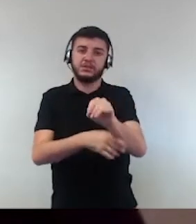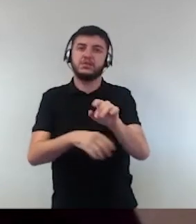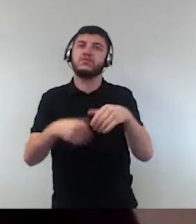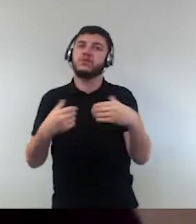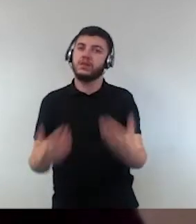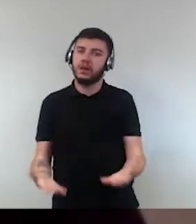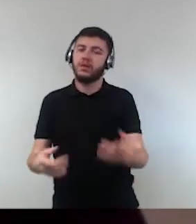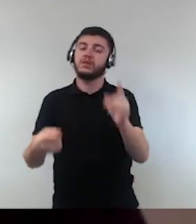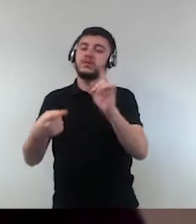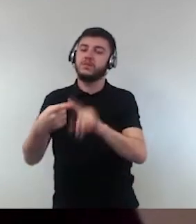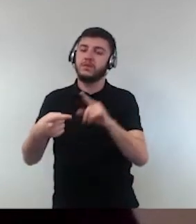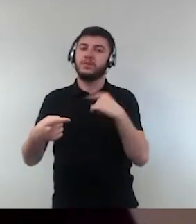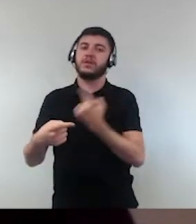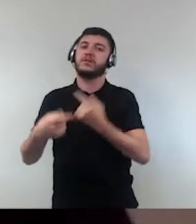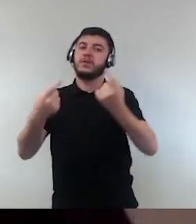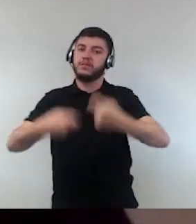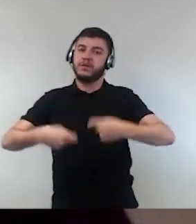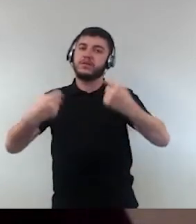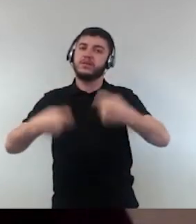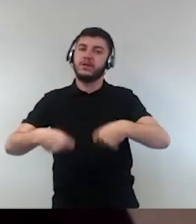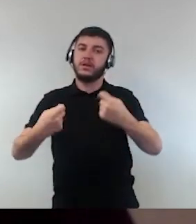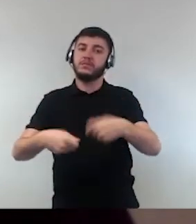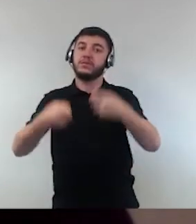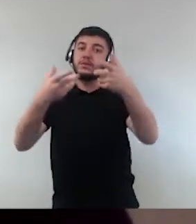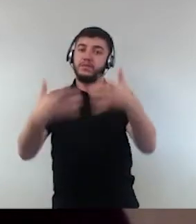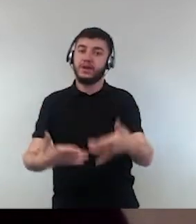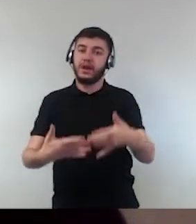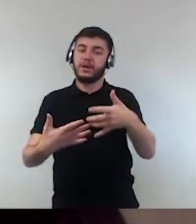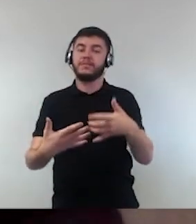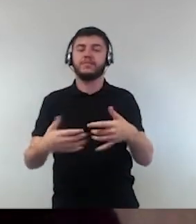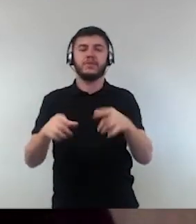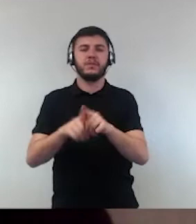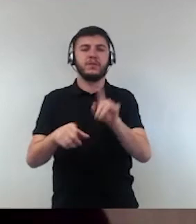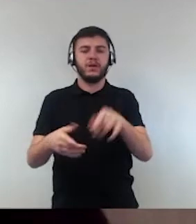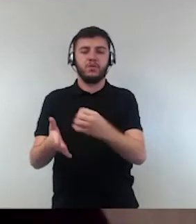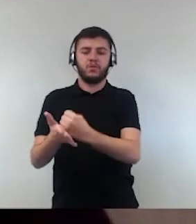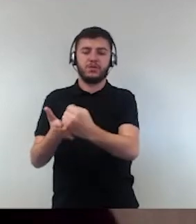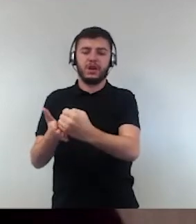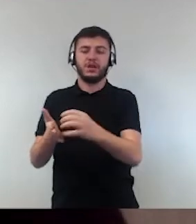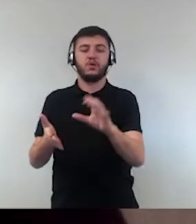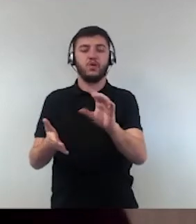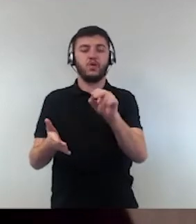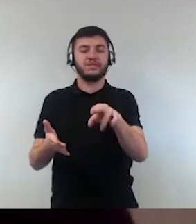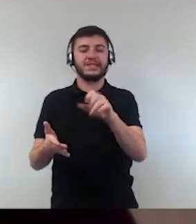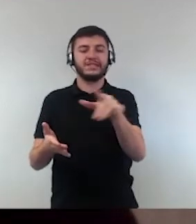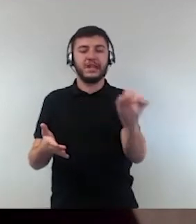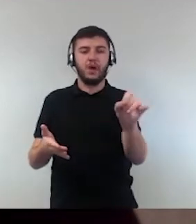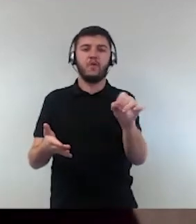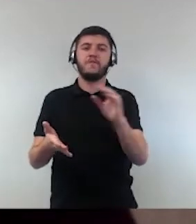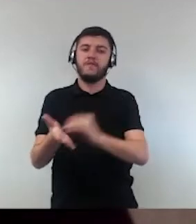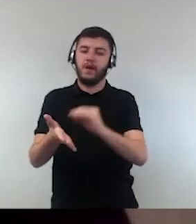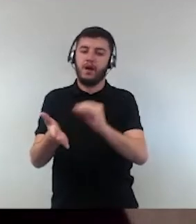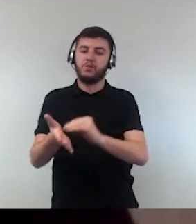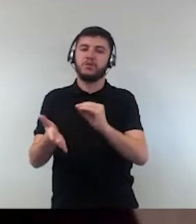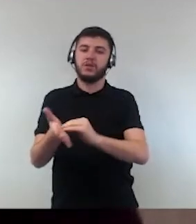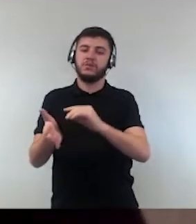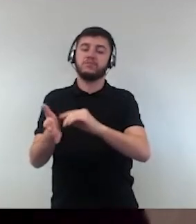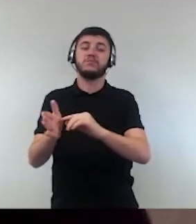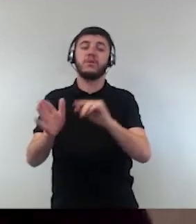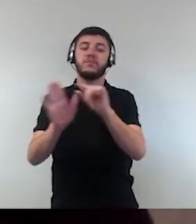um primeiro ponto que precisamos considerar, ou seja, esses contratos de concessão, eles são contratos incompletos. Outra coisa, esses contratos são